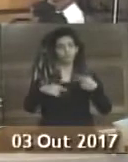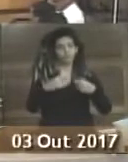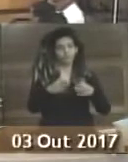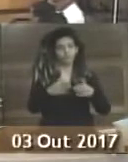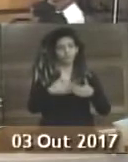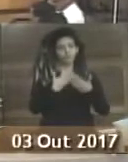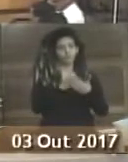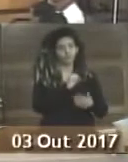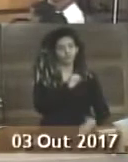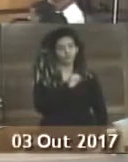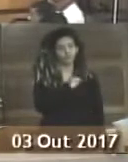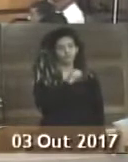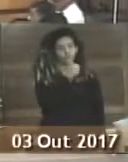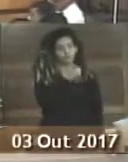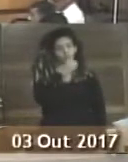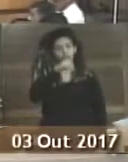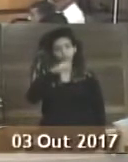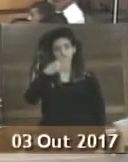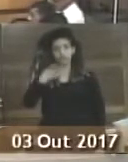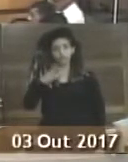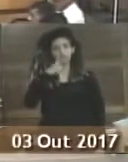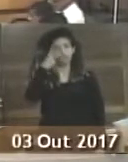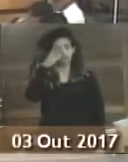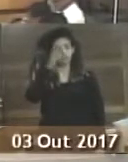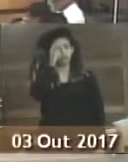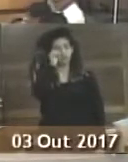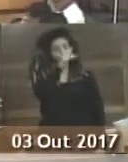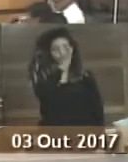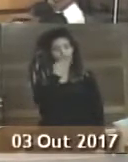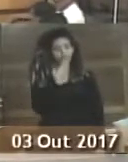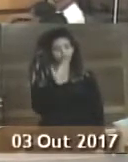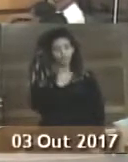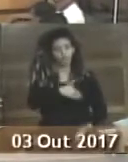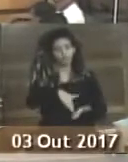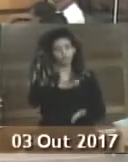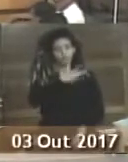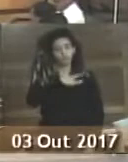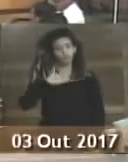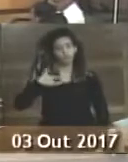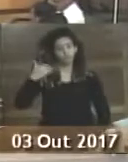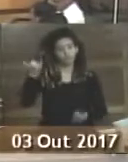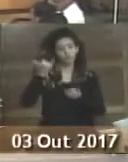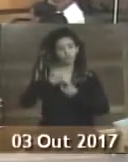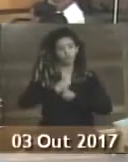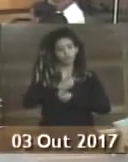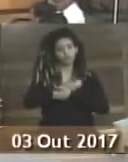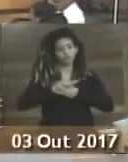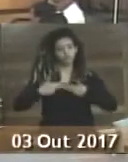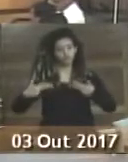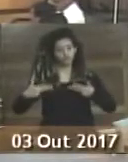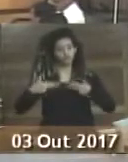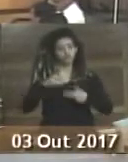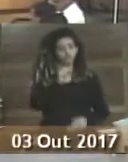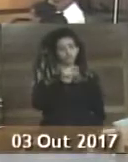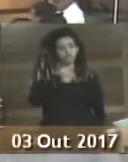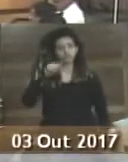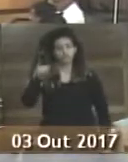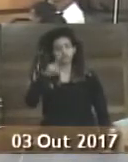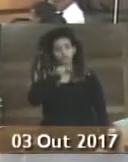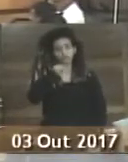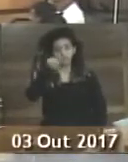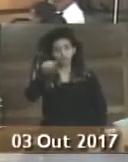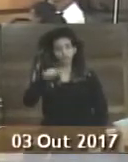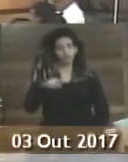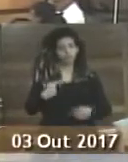única, requerimento número 1094/17, autor vereador Tite Brasil, solicitando à Secretaria de Saúde informações diversas acerca da unidade de pronto atendimento UPA.